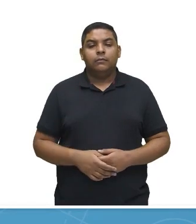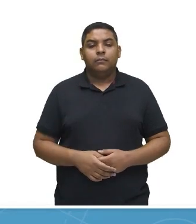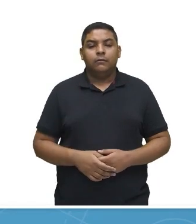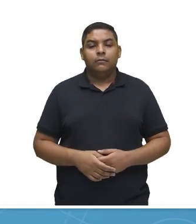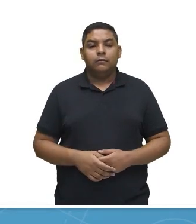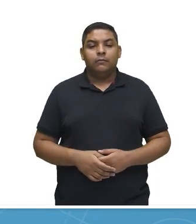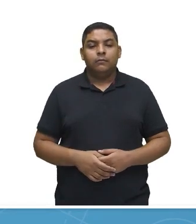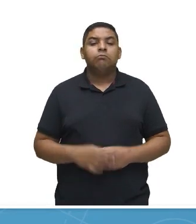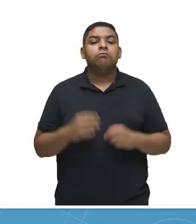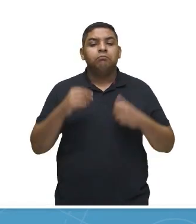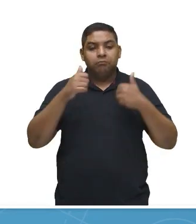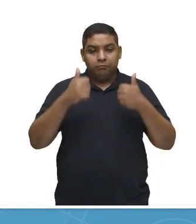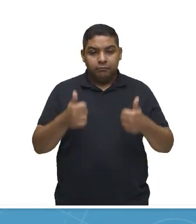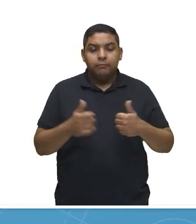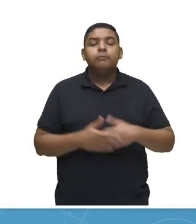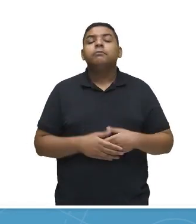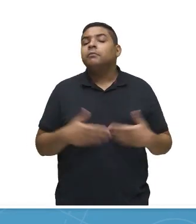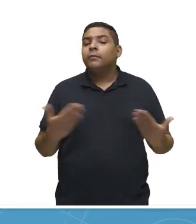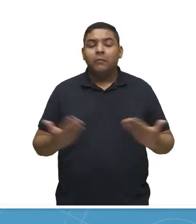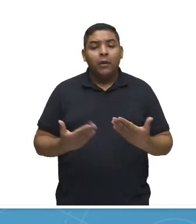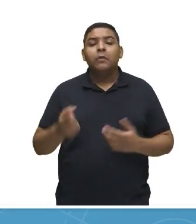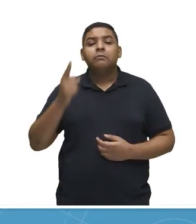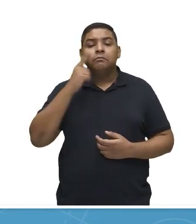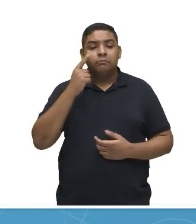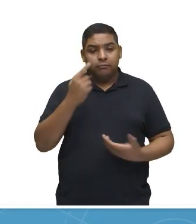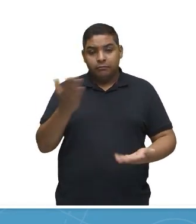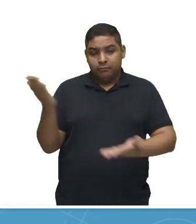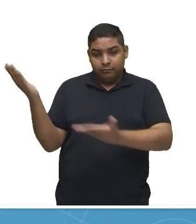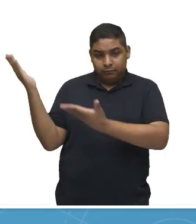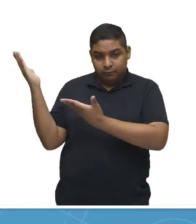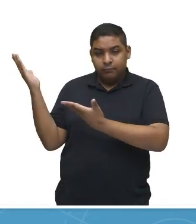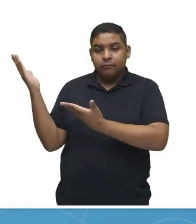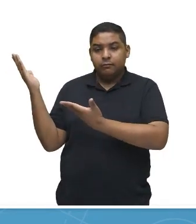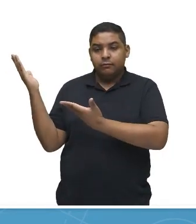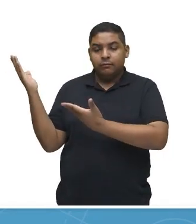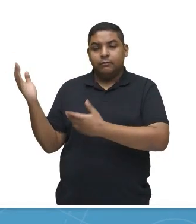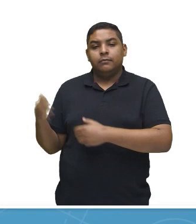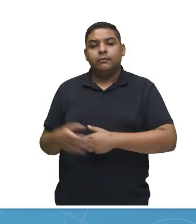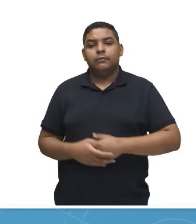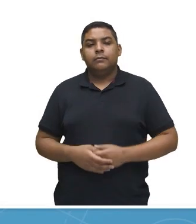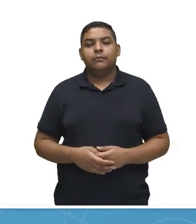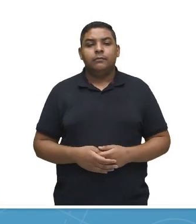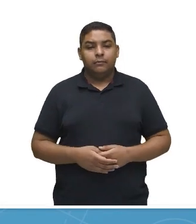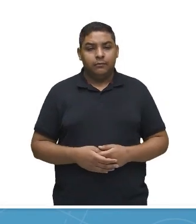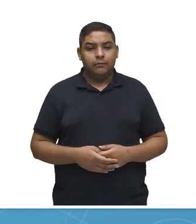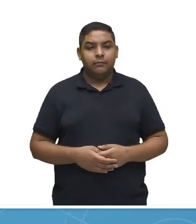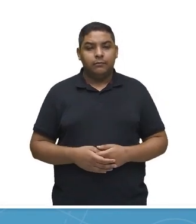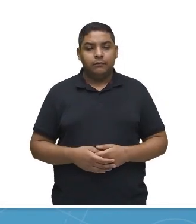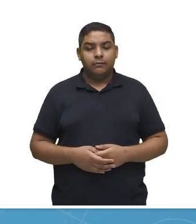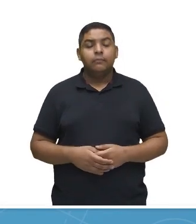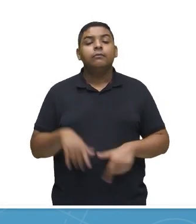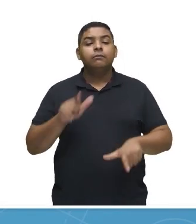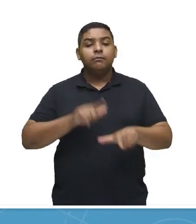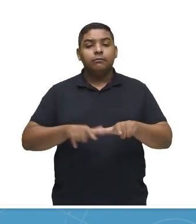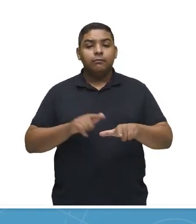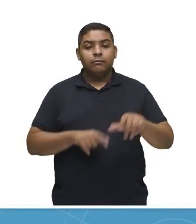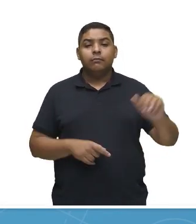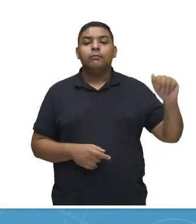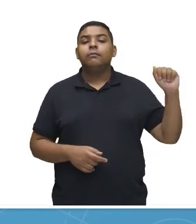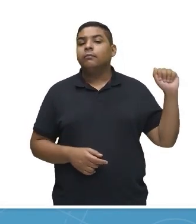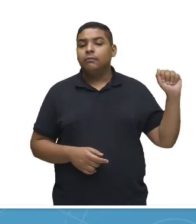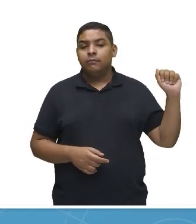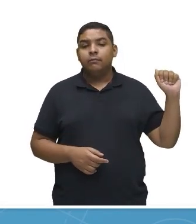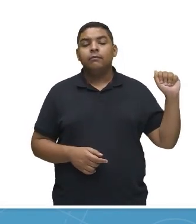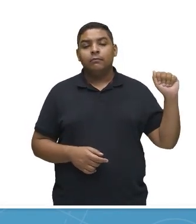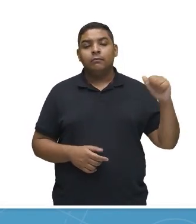Ok. Então, bora lá, alternativa correta? Alternativa correta, então, nessa segunda questão é a letra A,